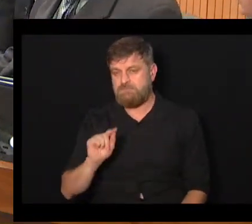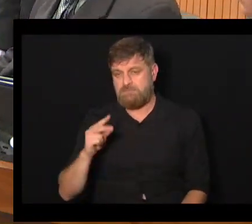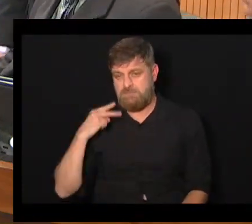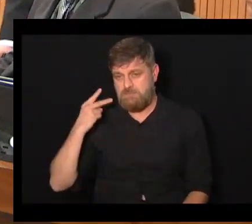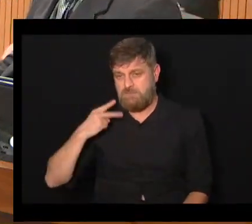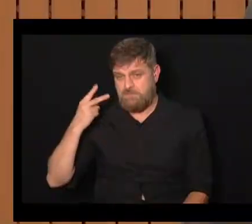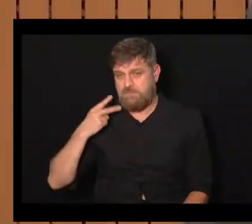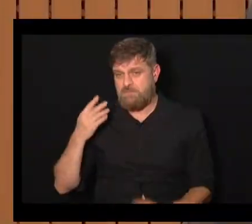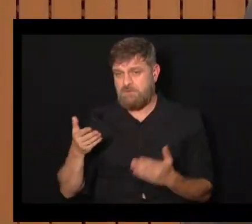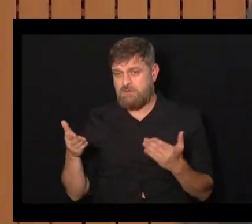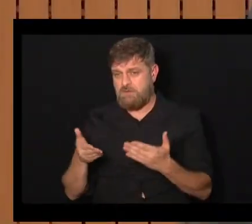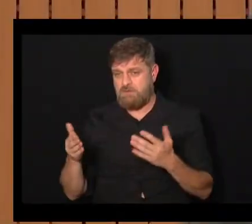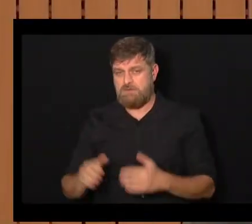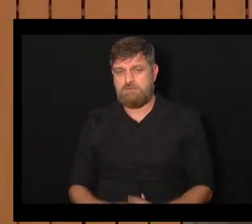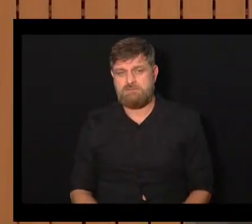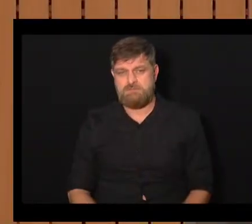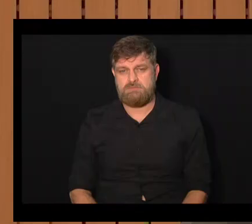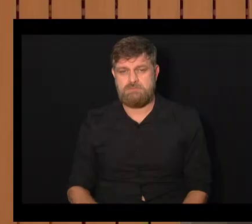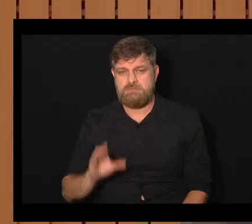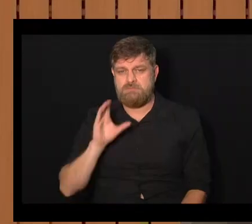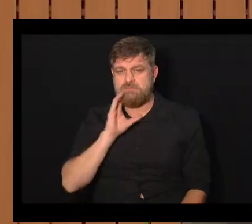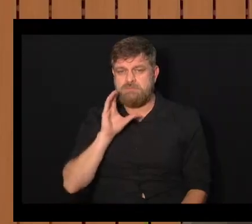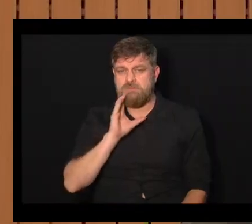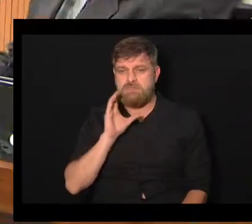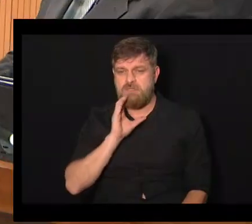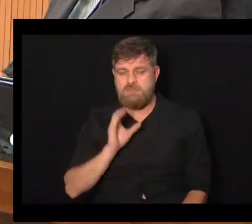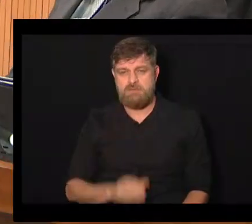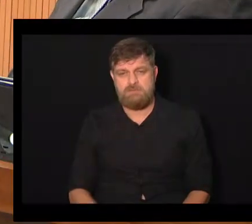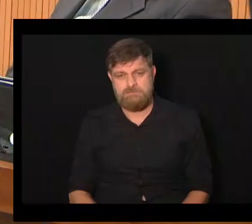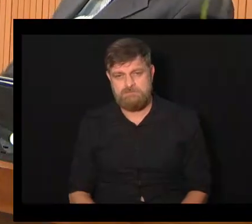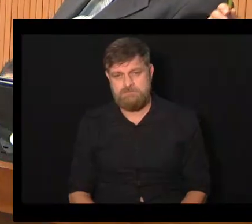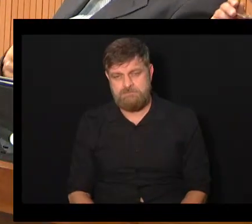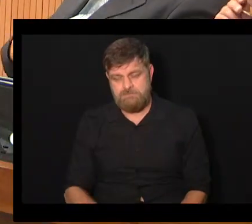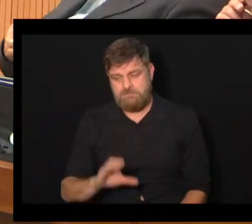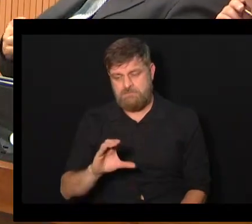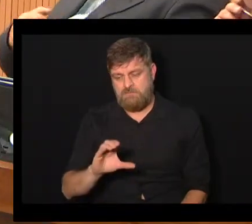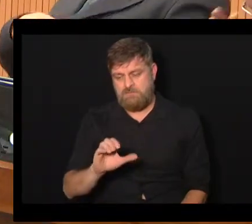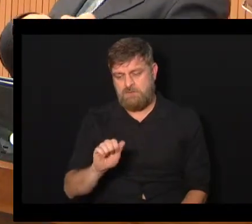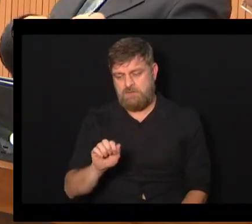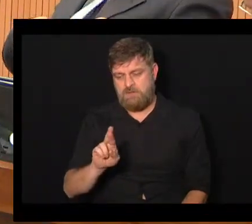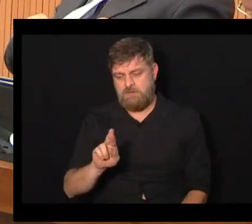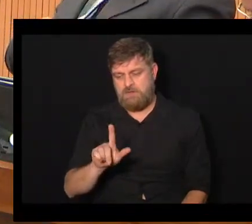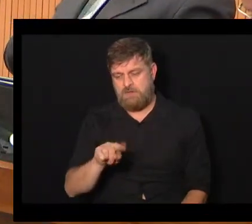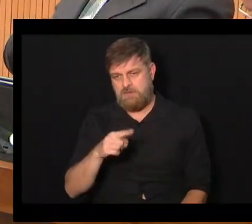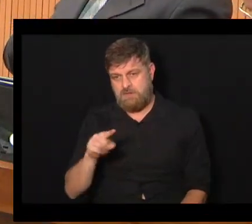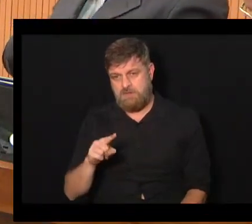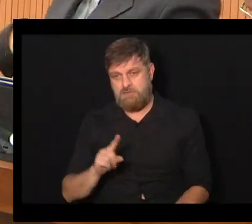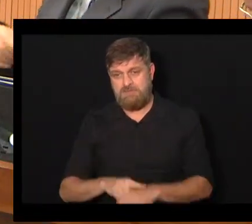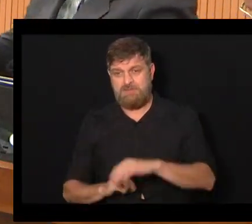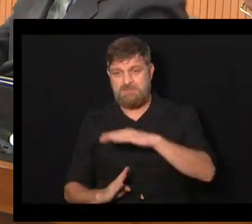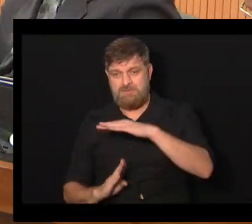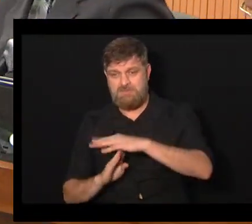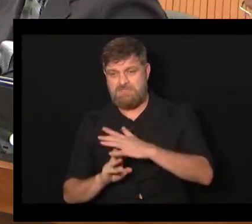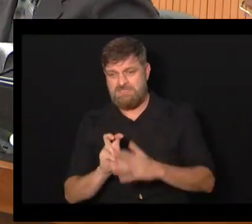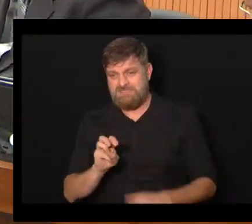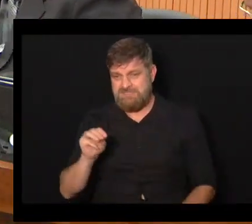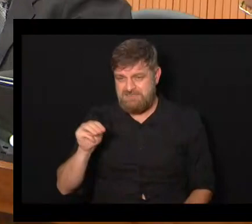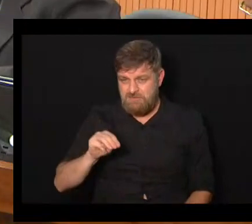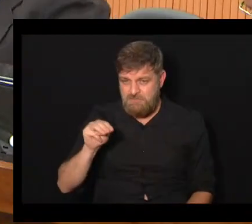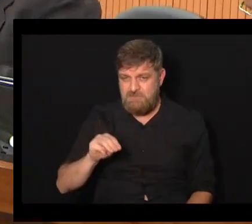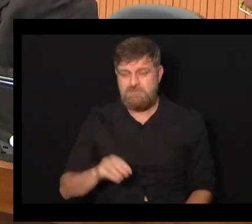senhor presidente, o vereador Carlão, do Partido dos Trabalhadores. Vereador Carlão, do PT, Vossa Excelência tem a tribuna por até 5 minutos.